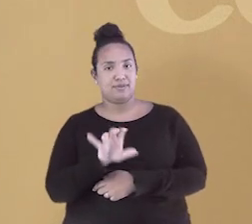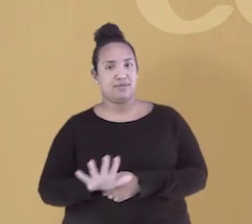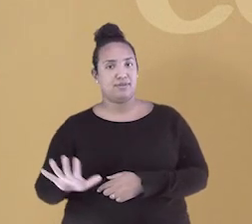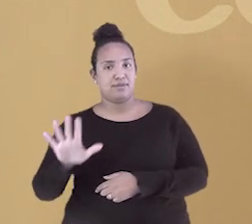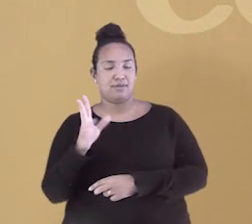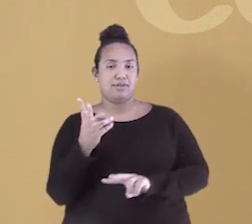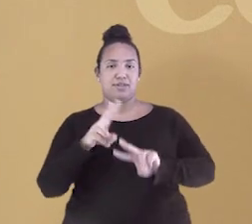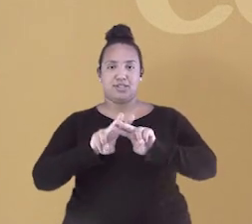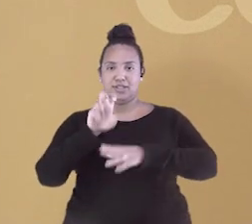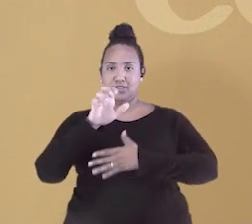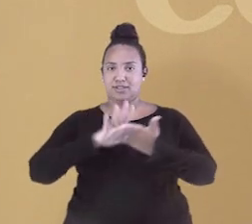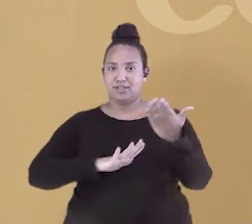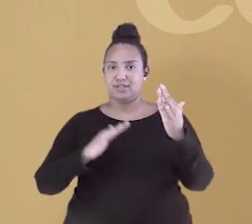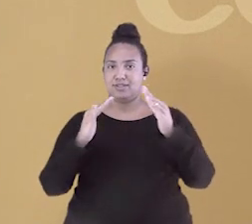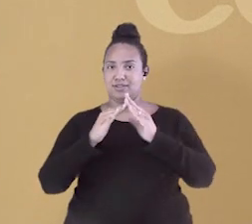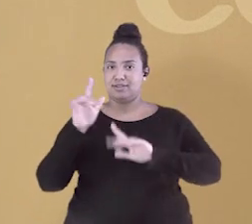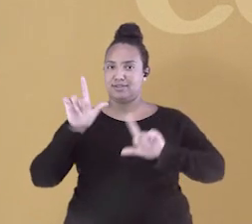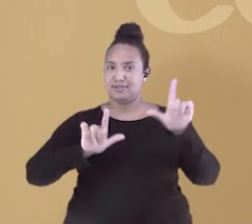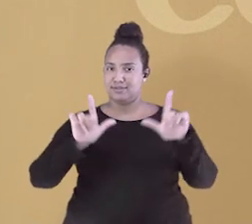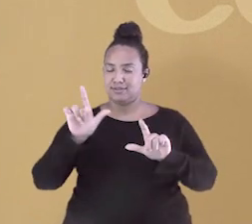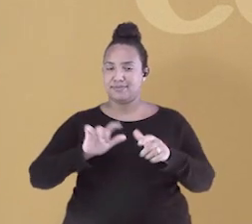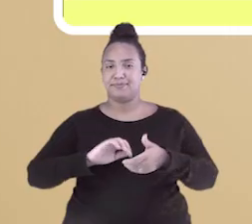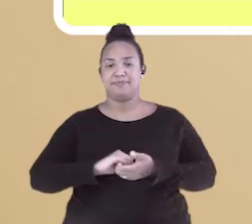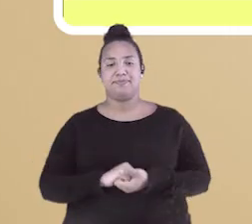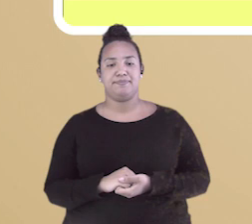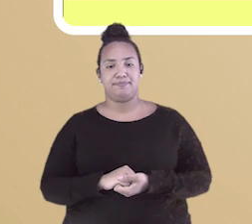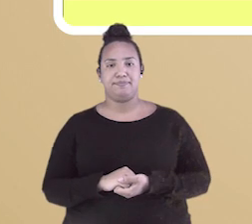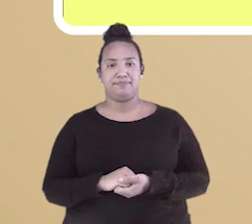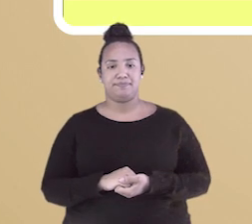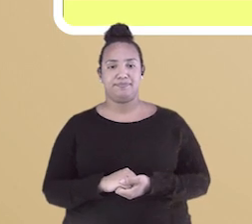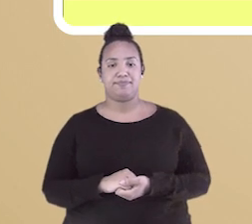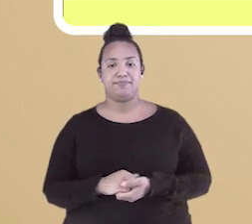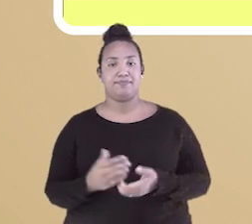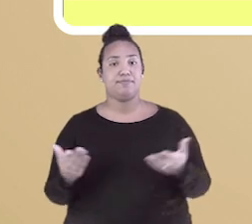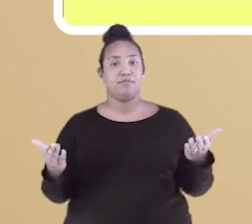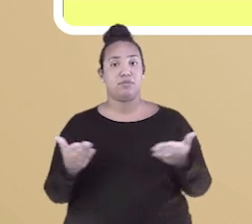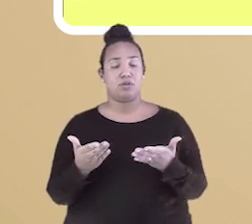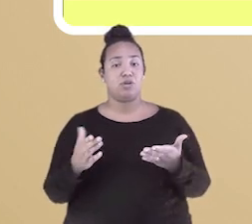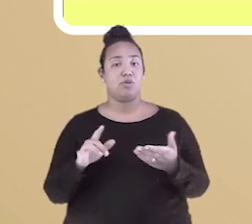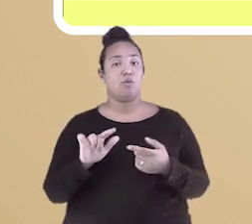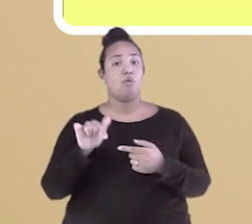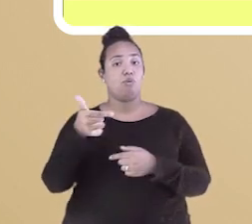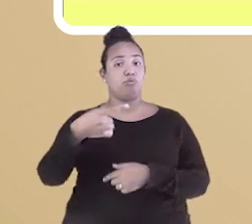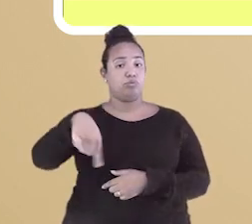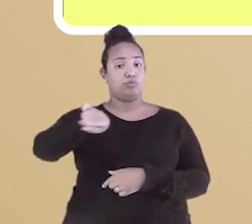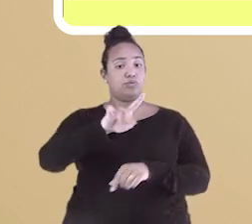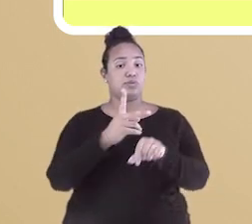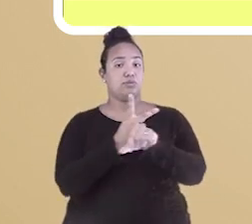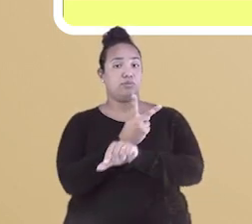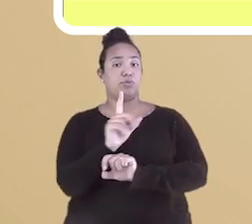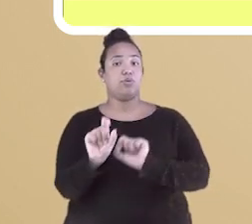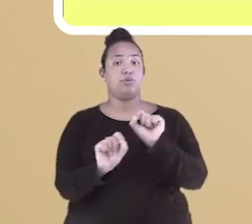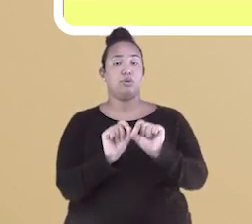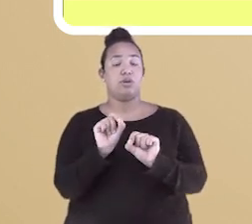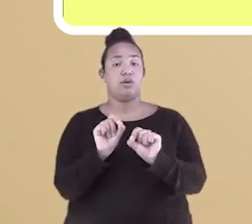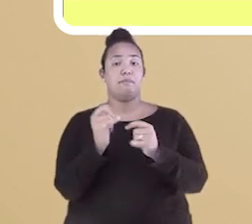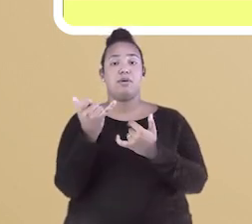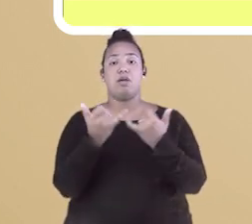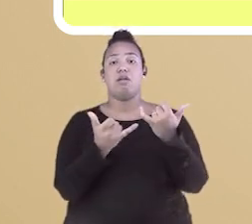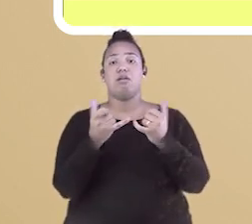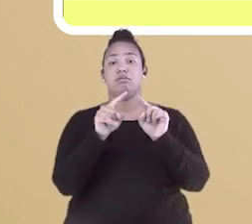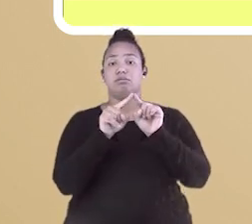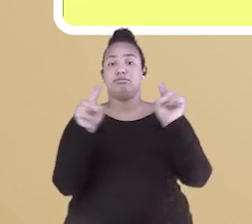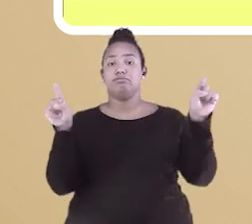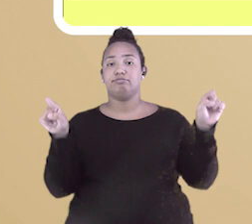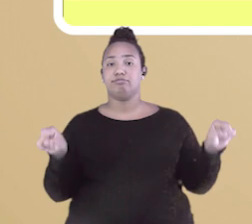hashtag Dever em Casa na TV. E o próximo objeto que você vai procurar é um que se parece com